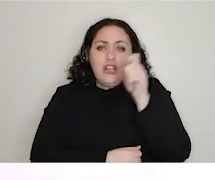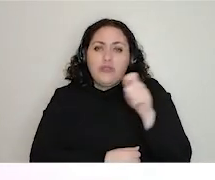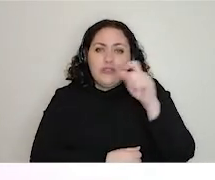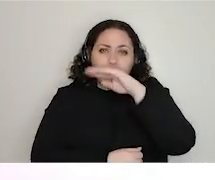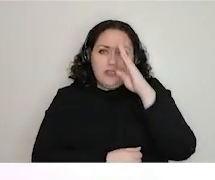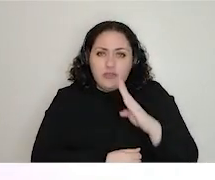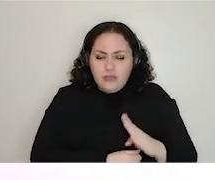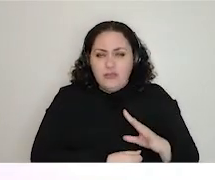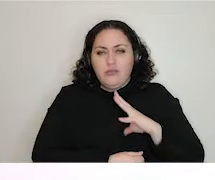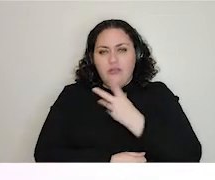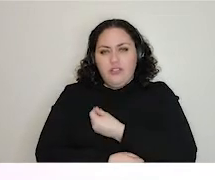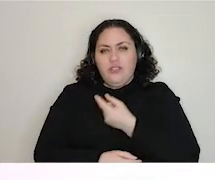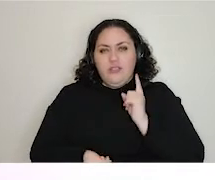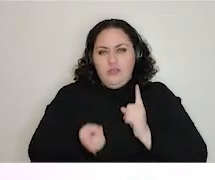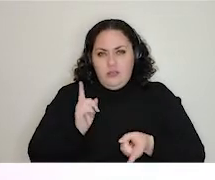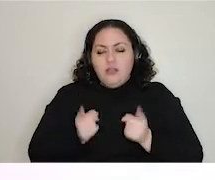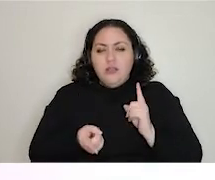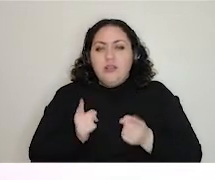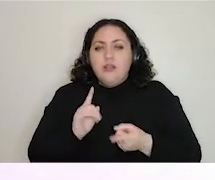Transsexuais,